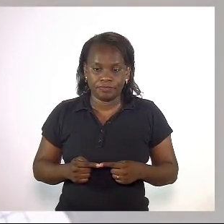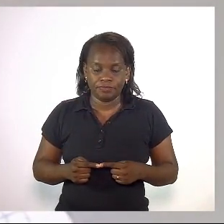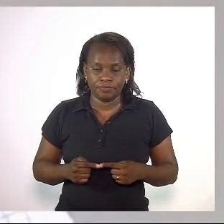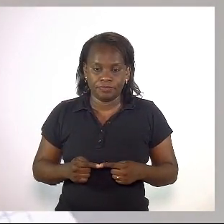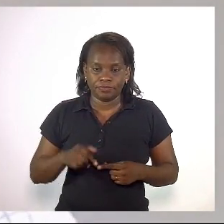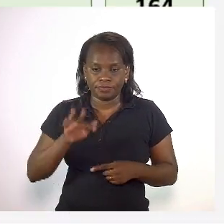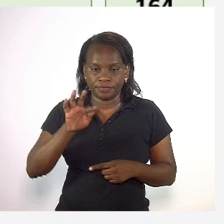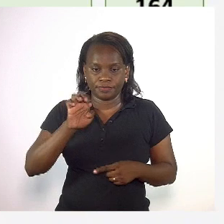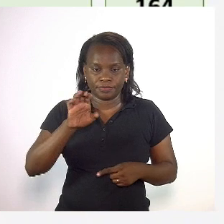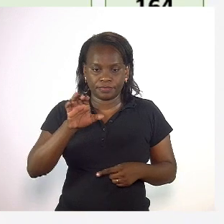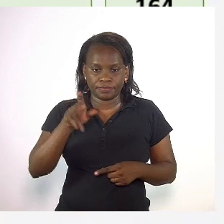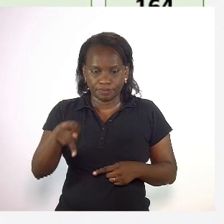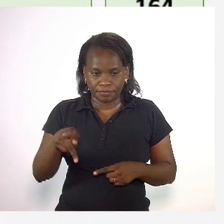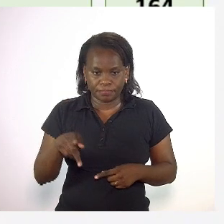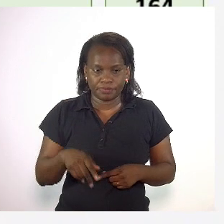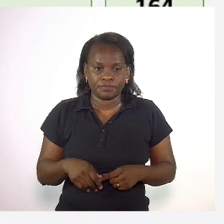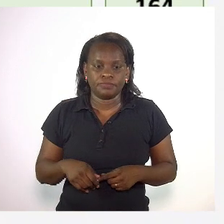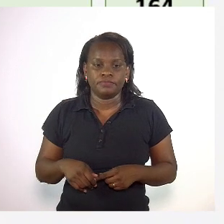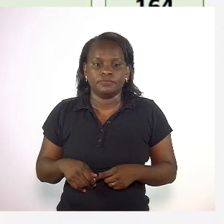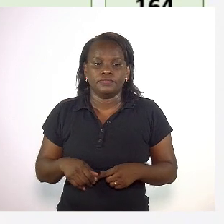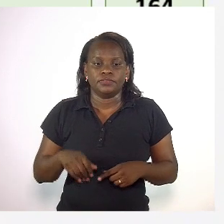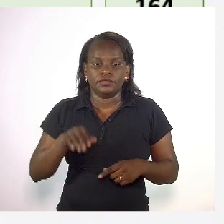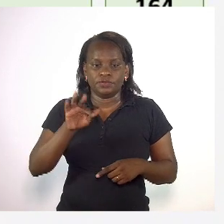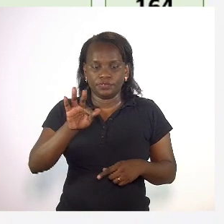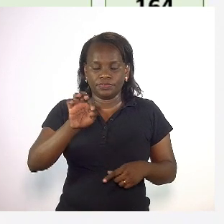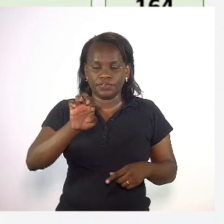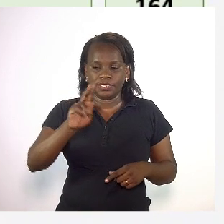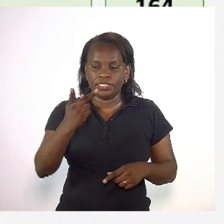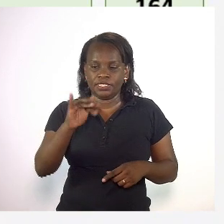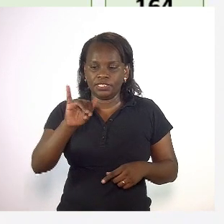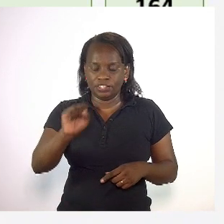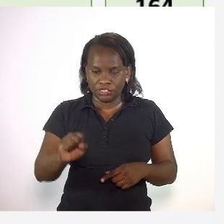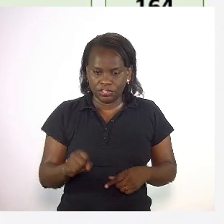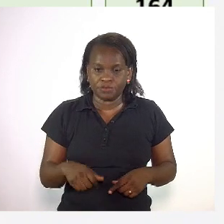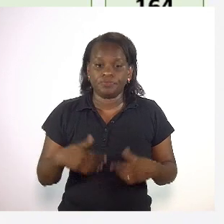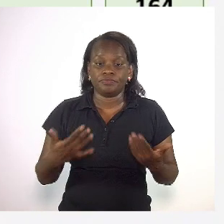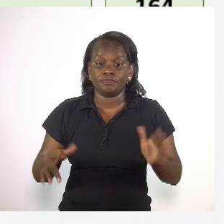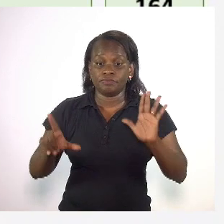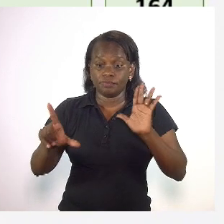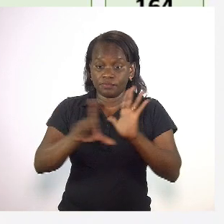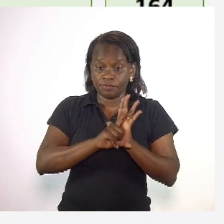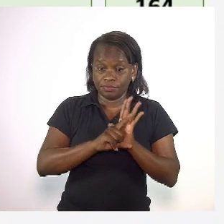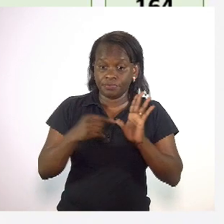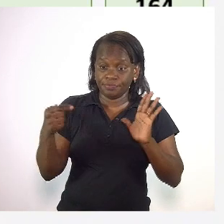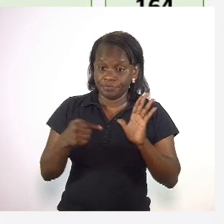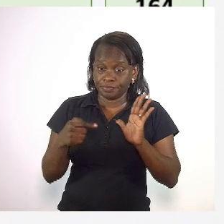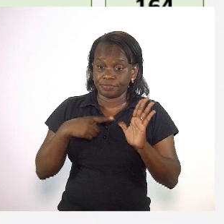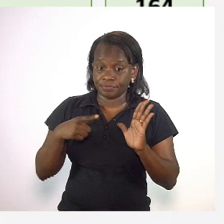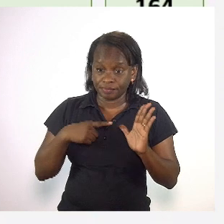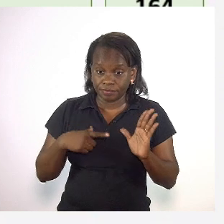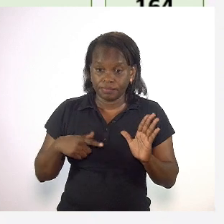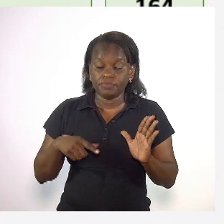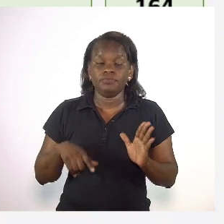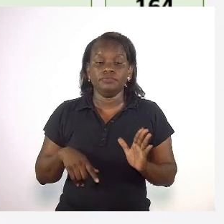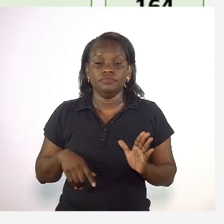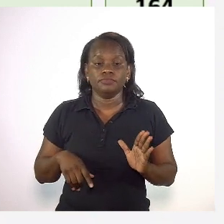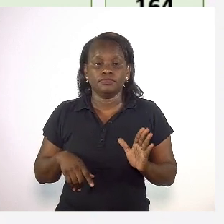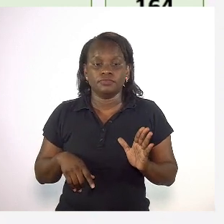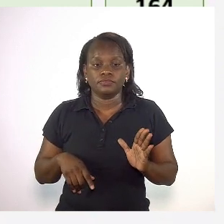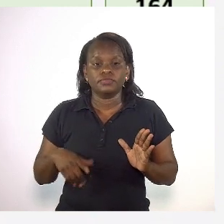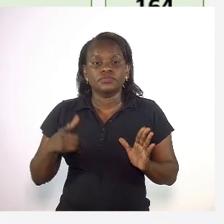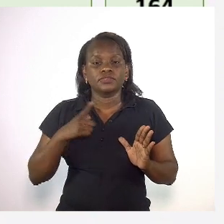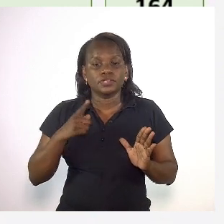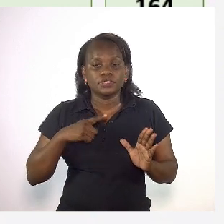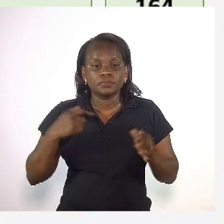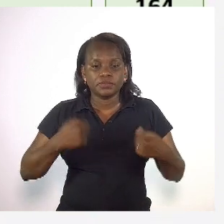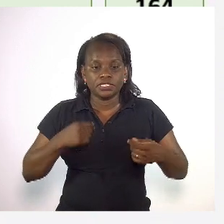do FEP no FEIS, ou seja, a legislação aponta, a próprio tribunal aponta, que nós temos